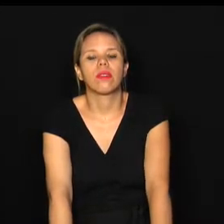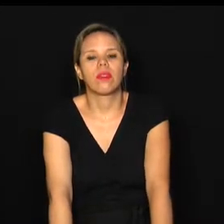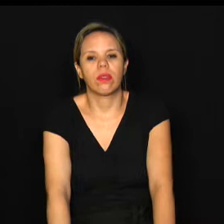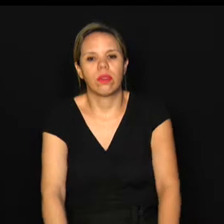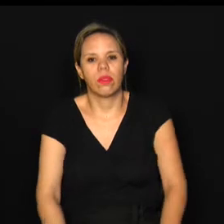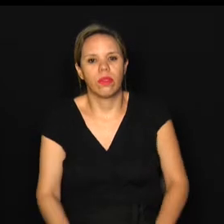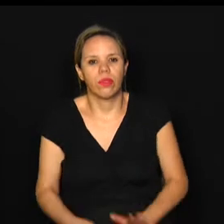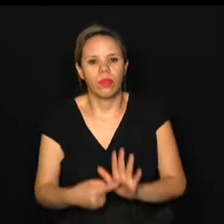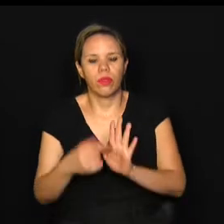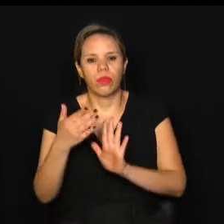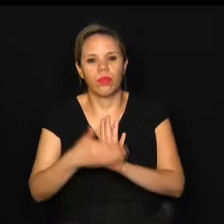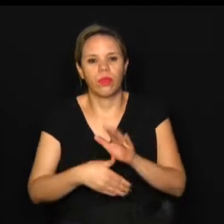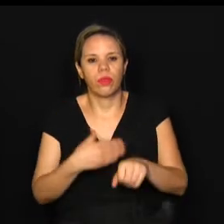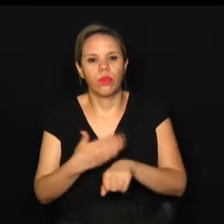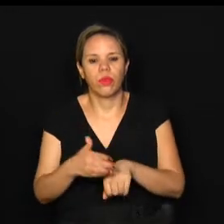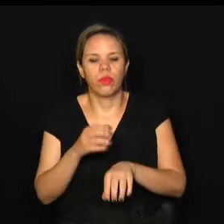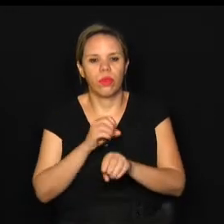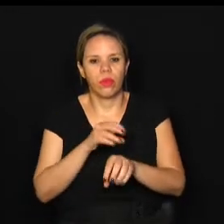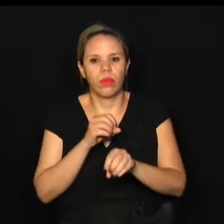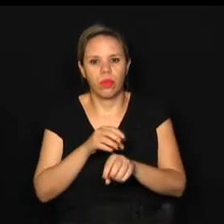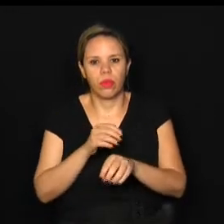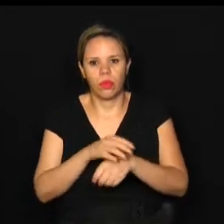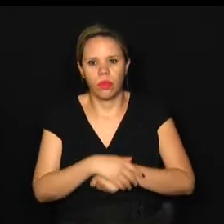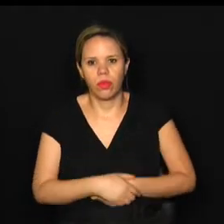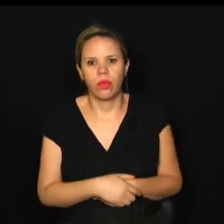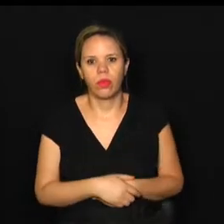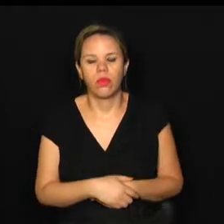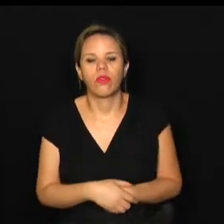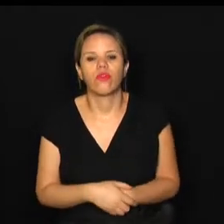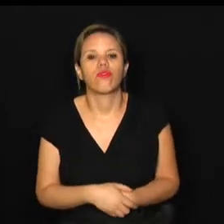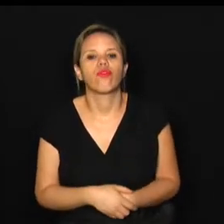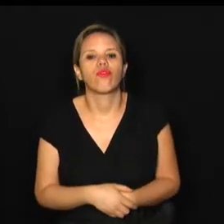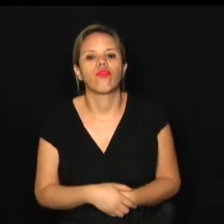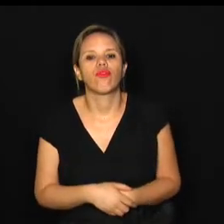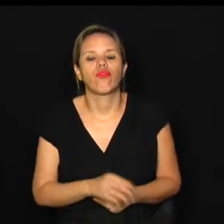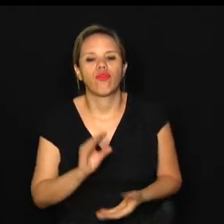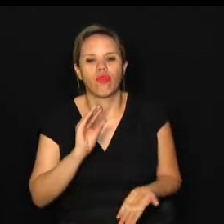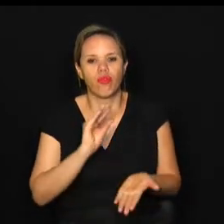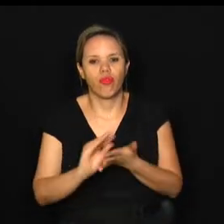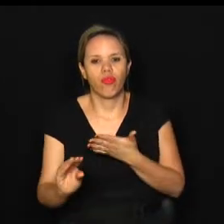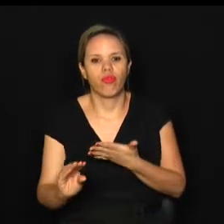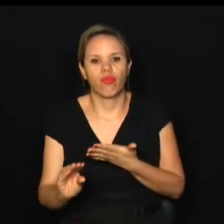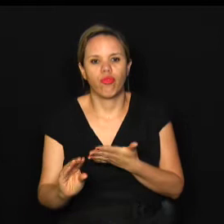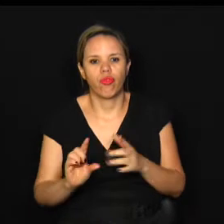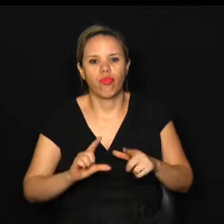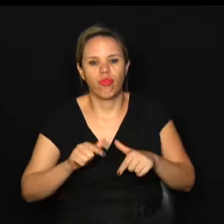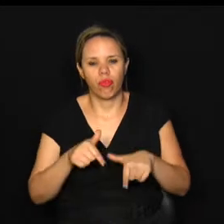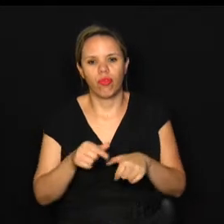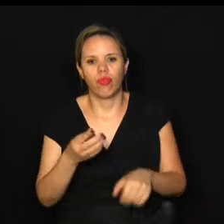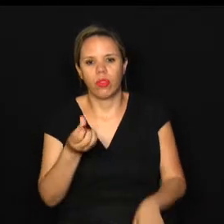Demonstrativo de aplicação na educação e no ensino, as despesas aplicadas no ensino, despesa empenhada,